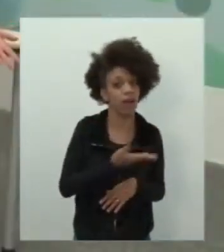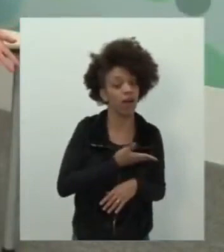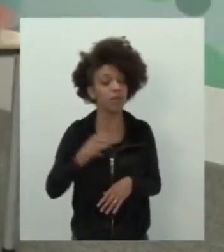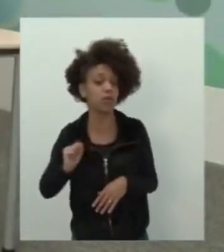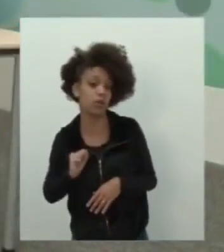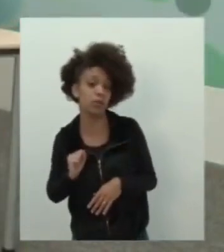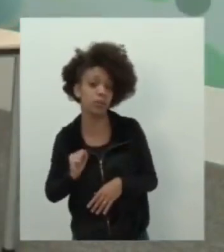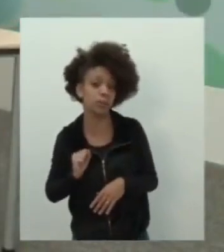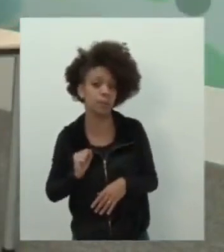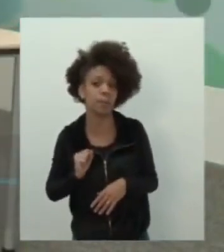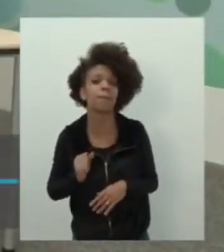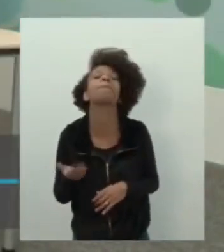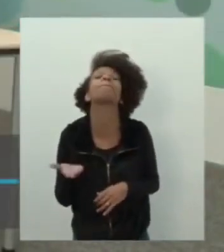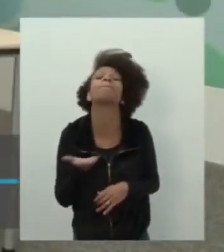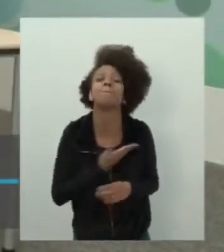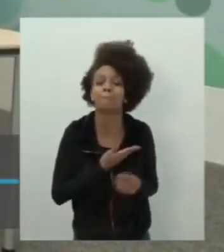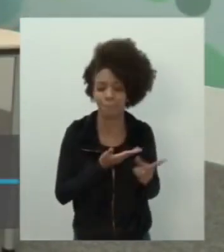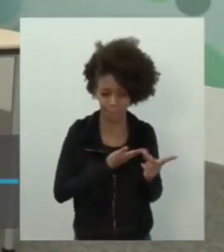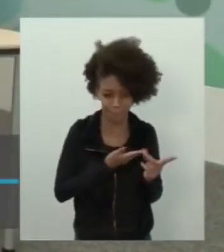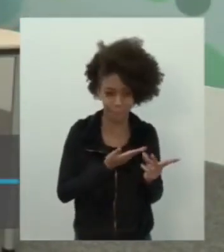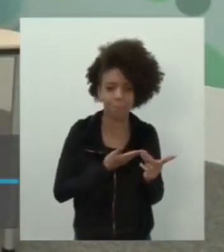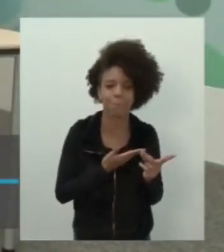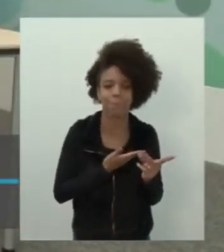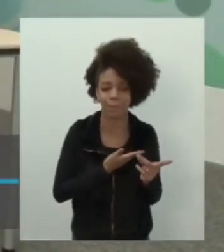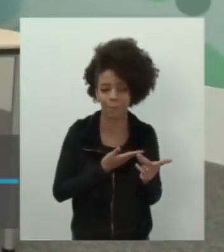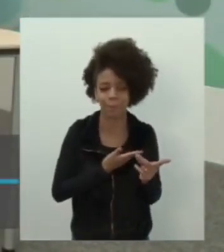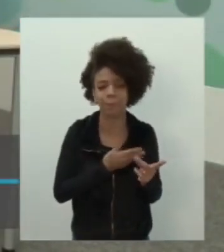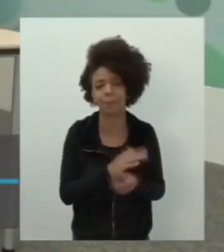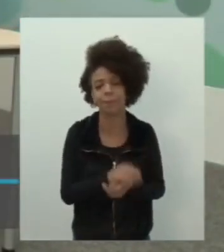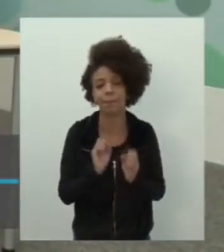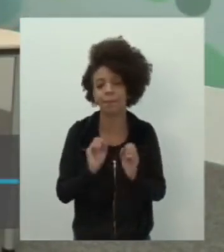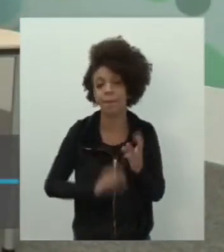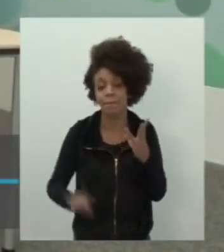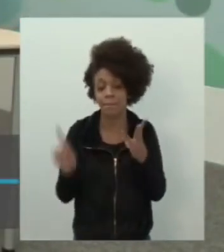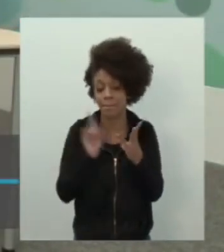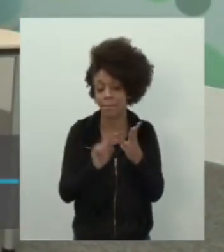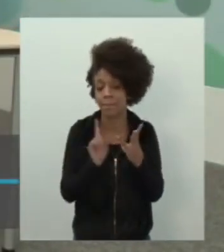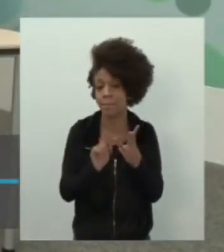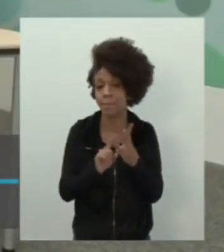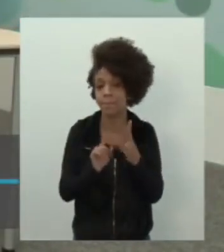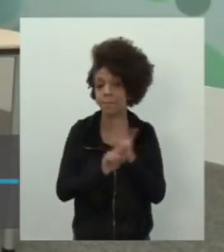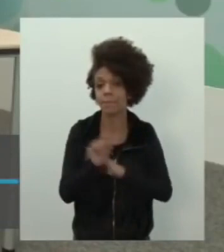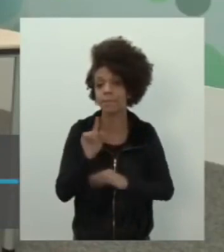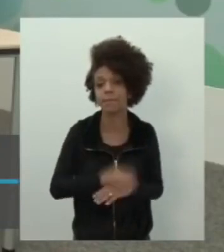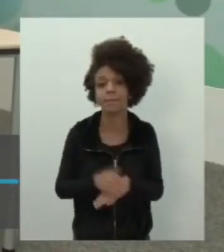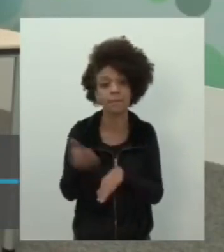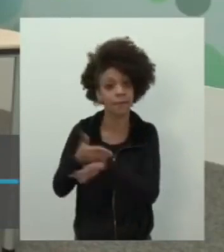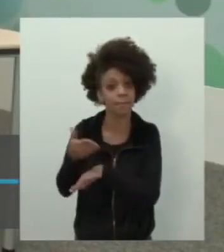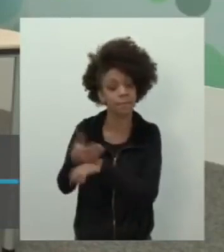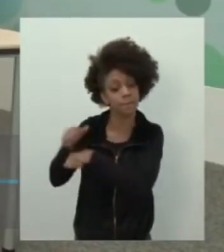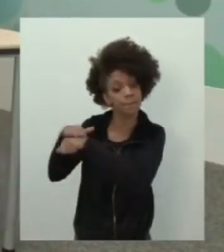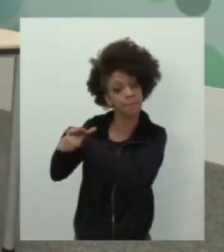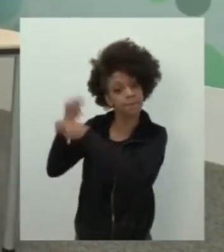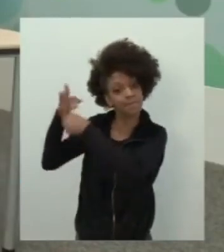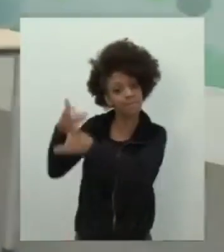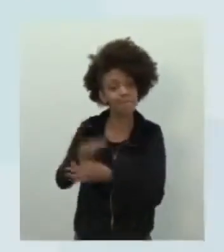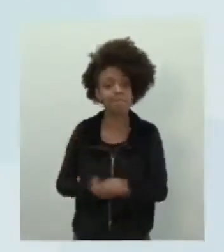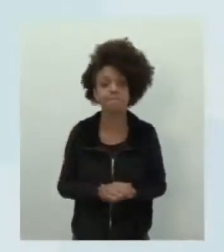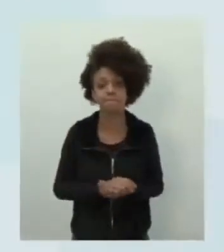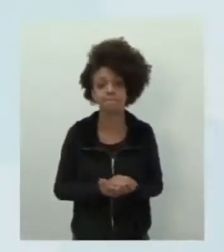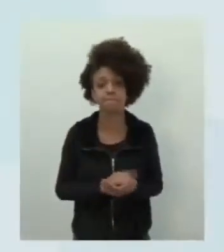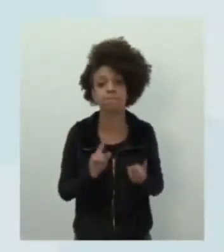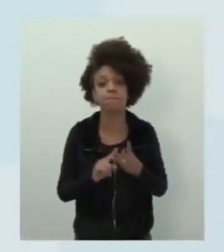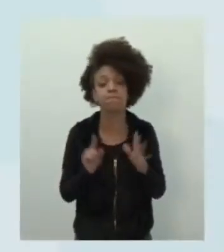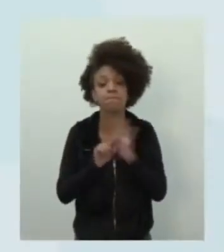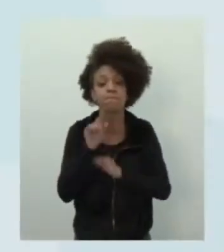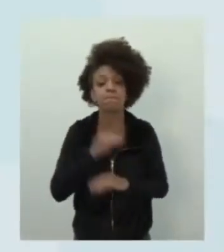Saudade é amigo. Amigo. Então, beleza. Vamos para mais uma. Então, vamos ver participações no chat. A próxima pergunta é: